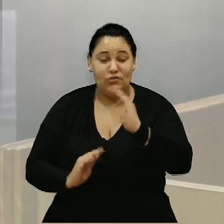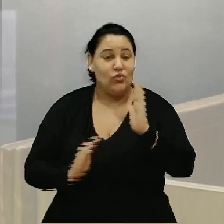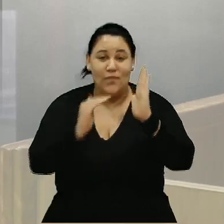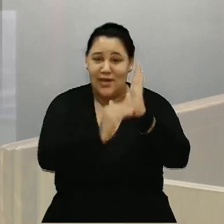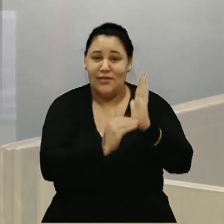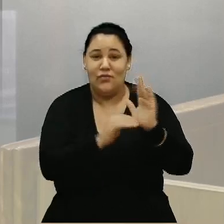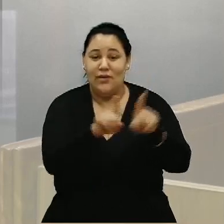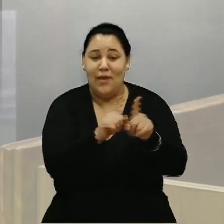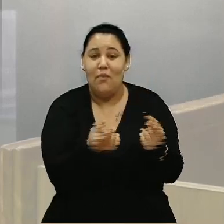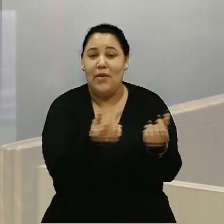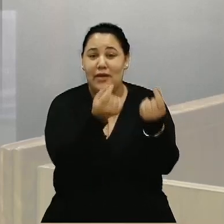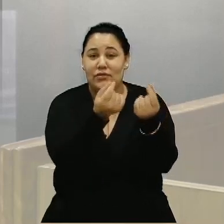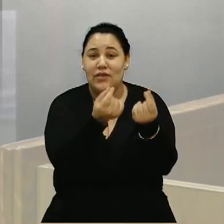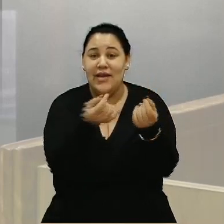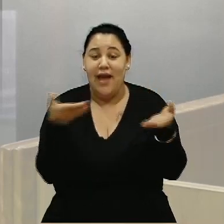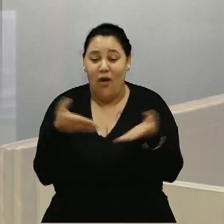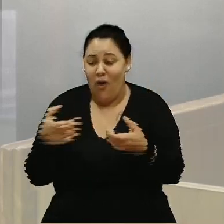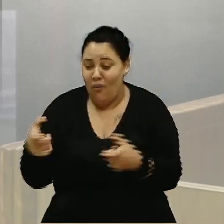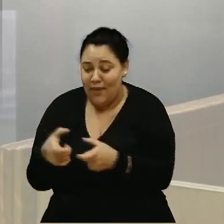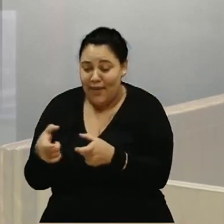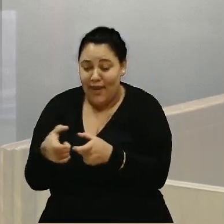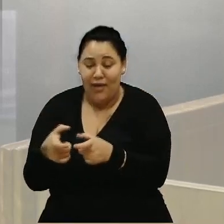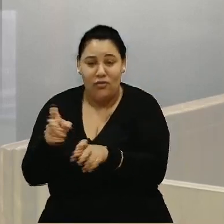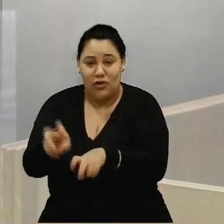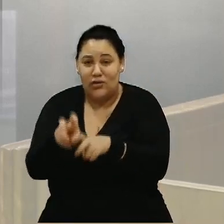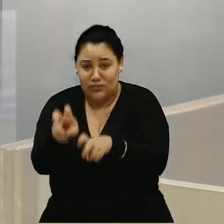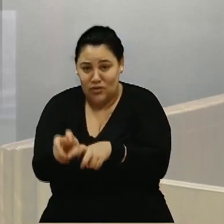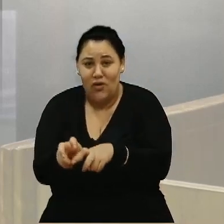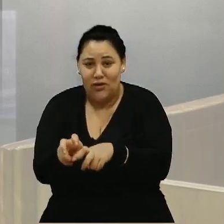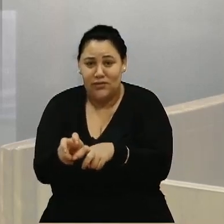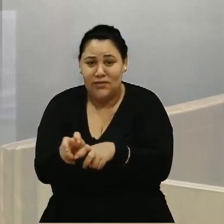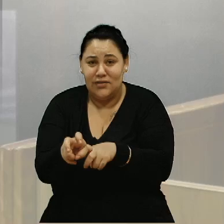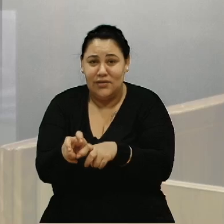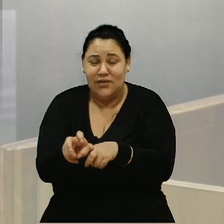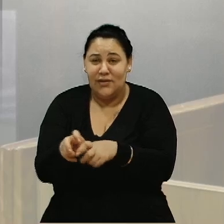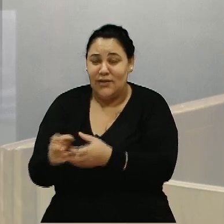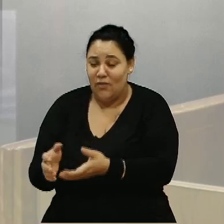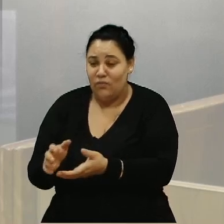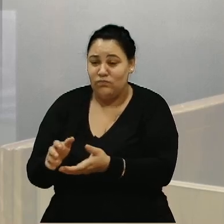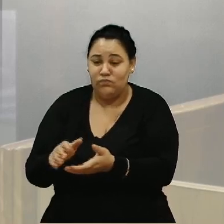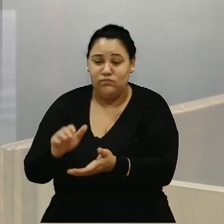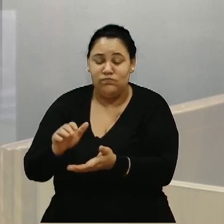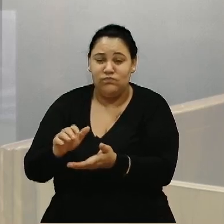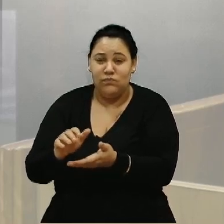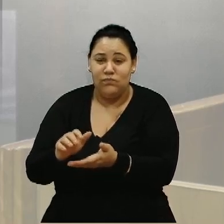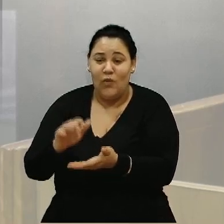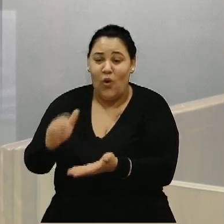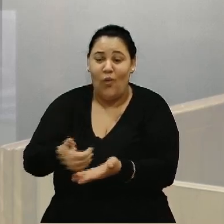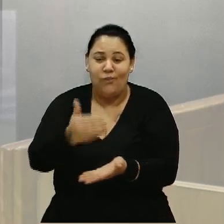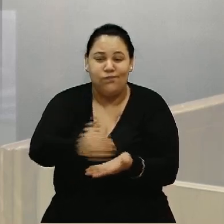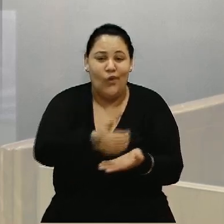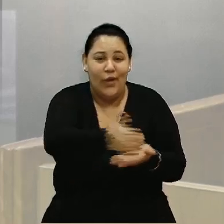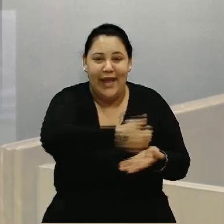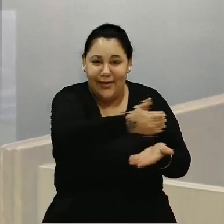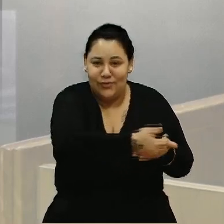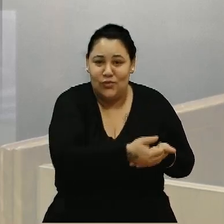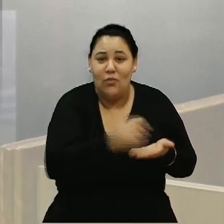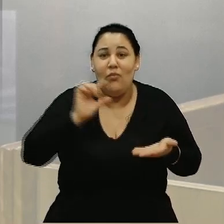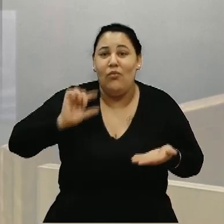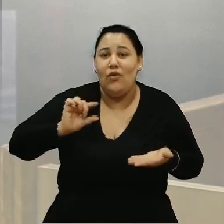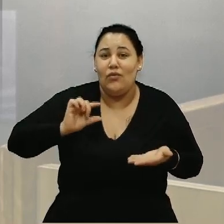e os nossos pequenos agricultores que estão colhendo o pouco que sobrou da enchente, isso que o governo diz que está